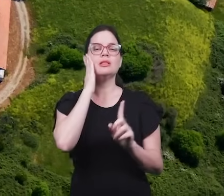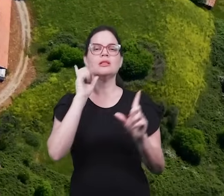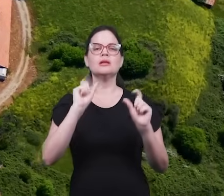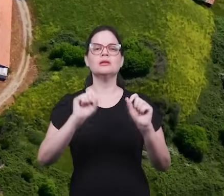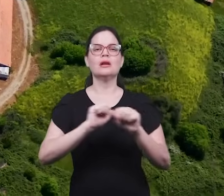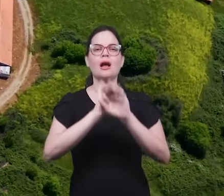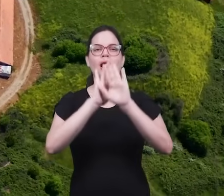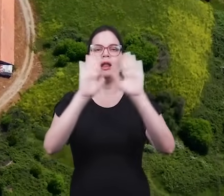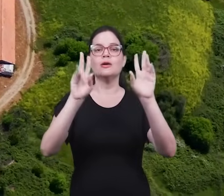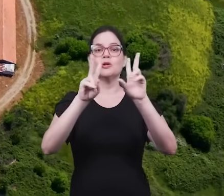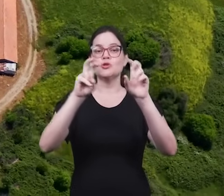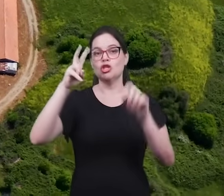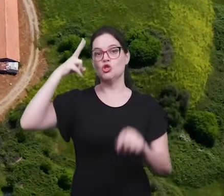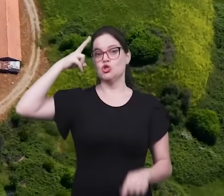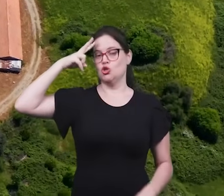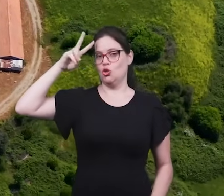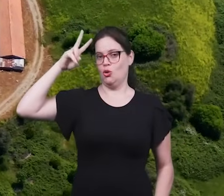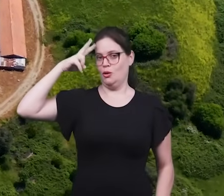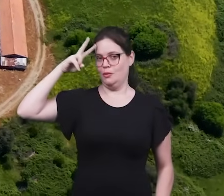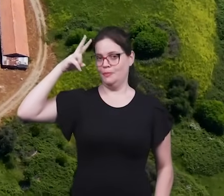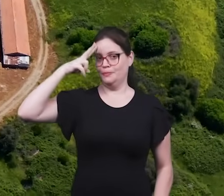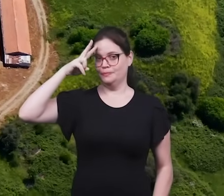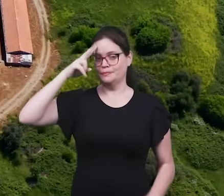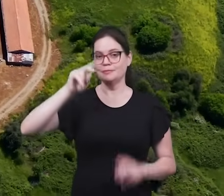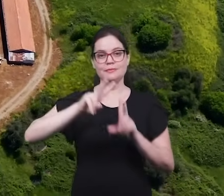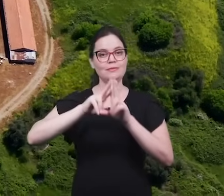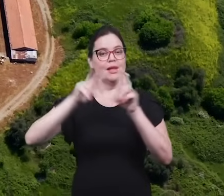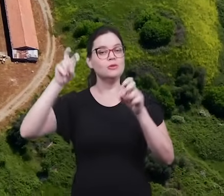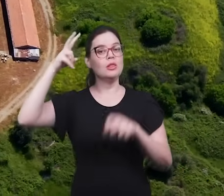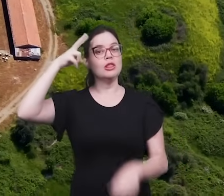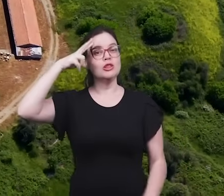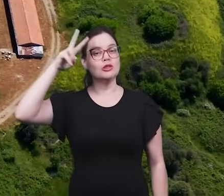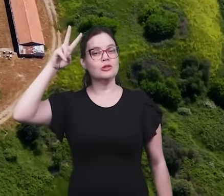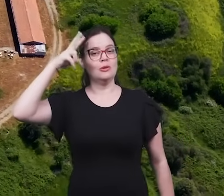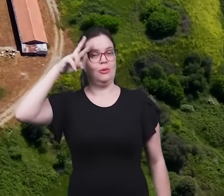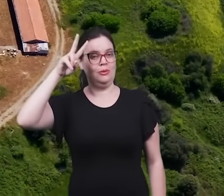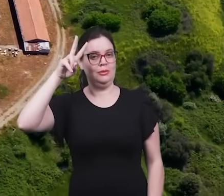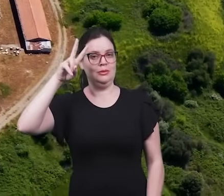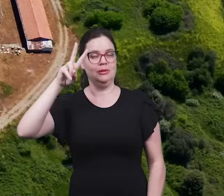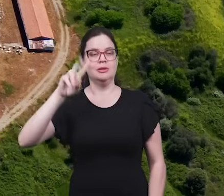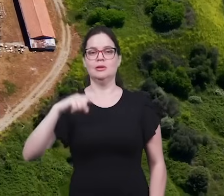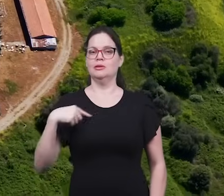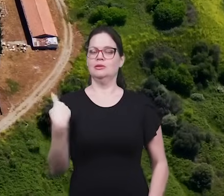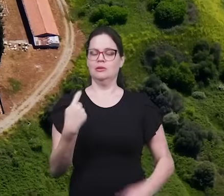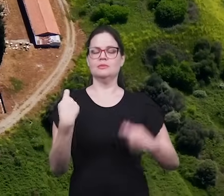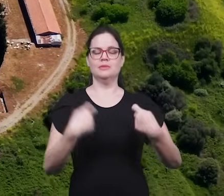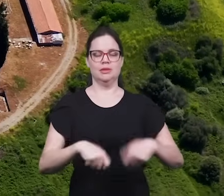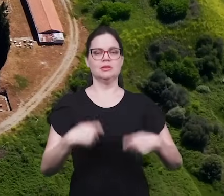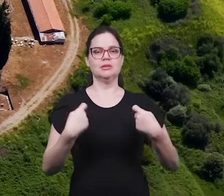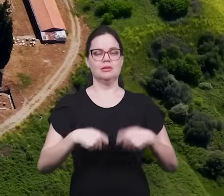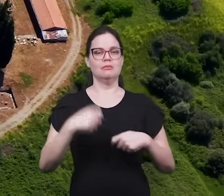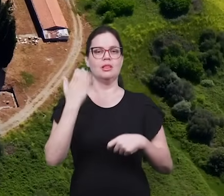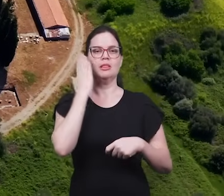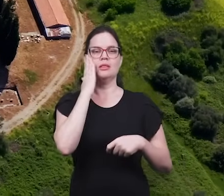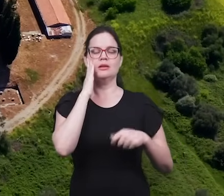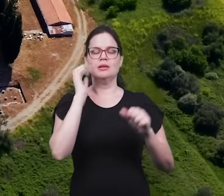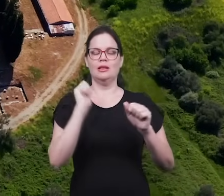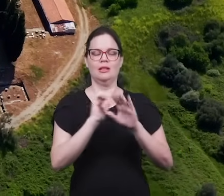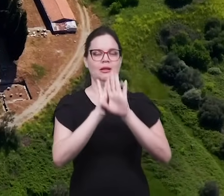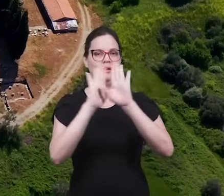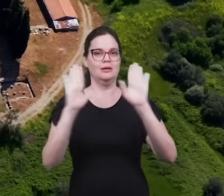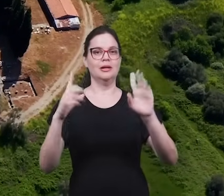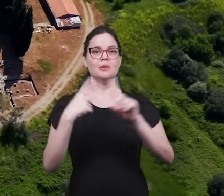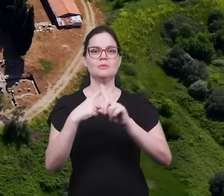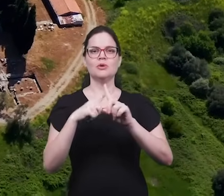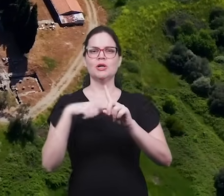à história. Com relação à história, nós vemos a